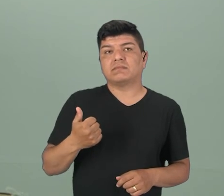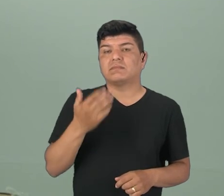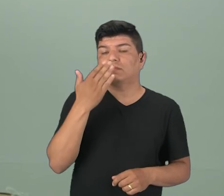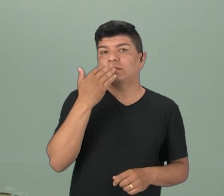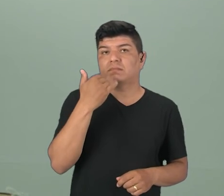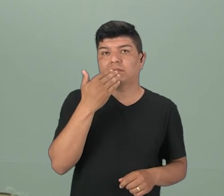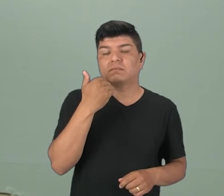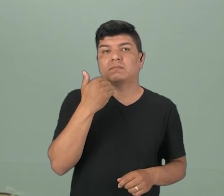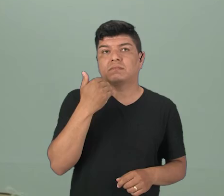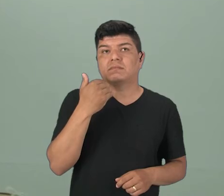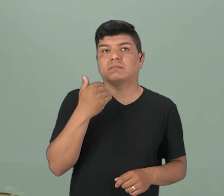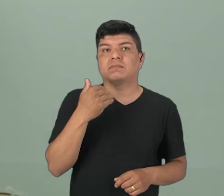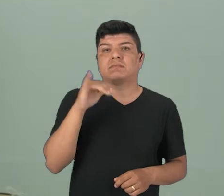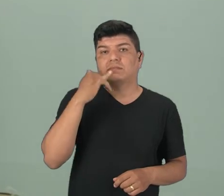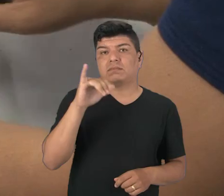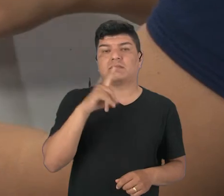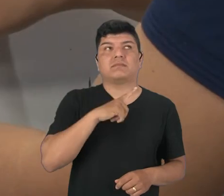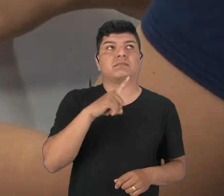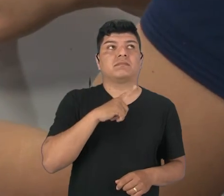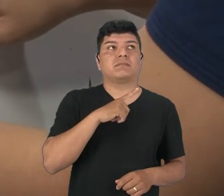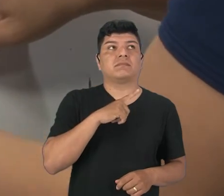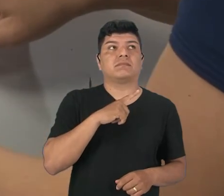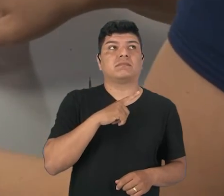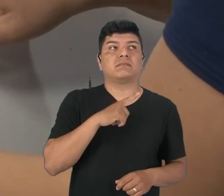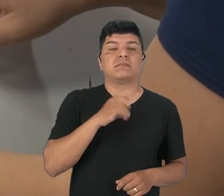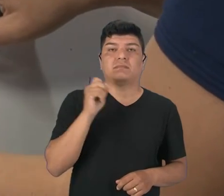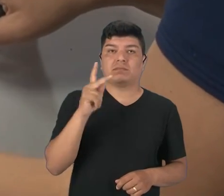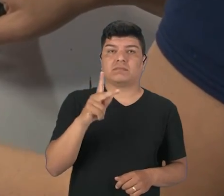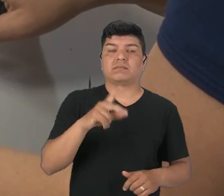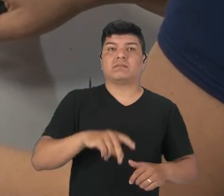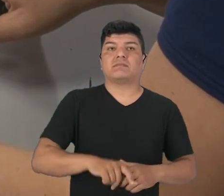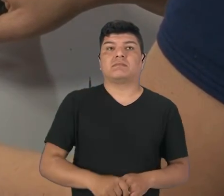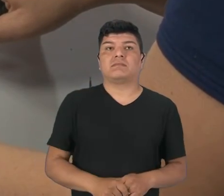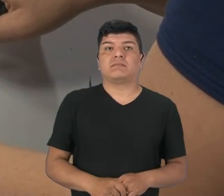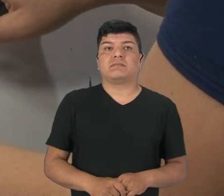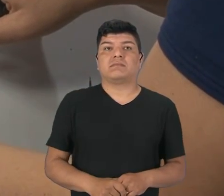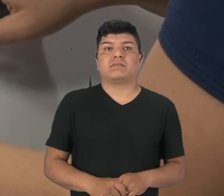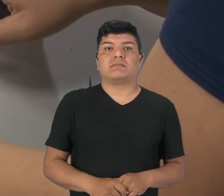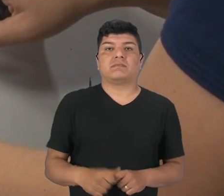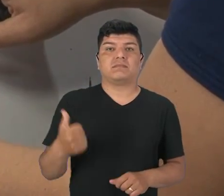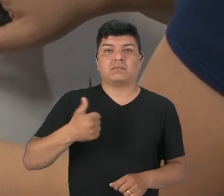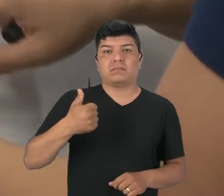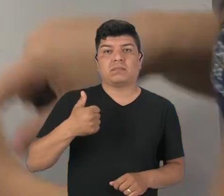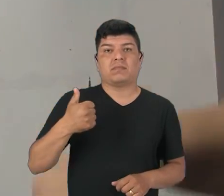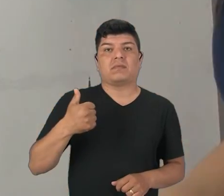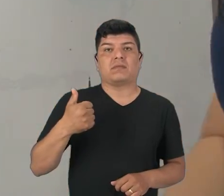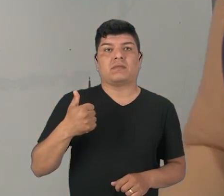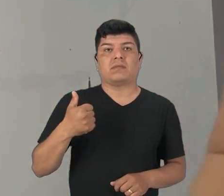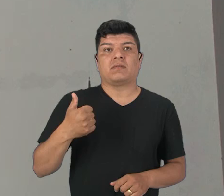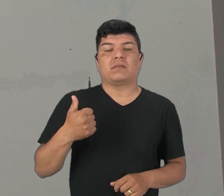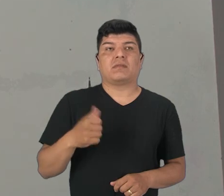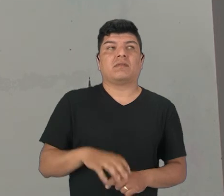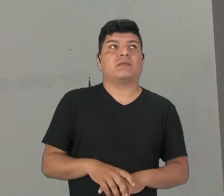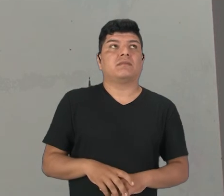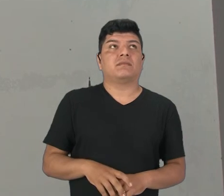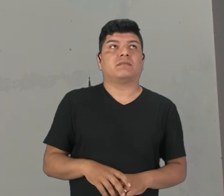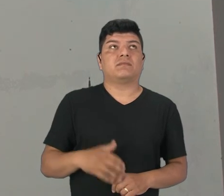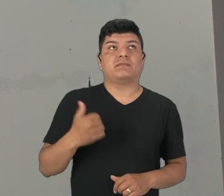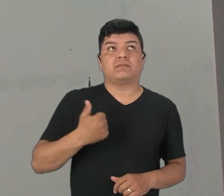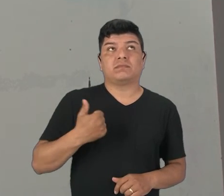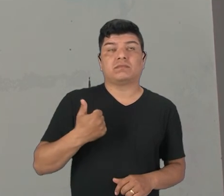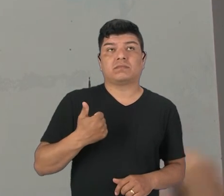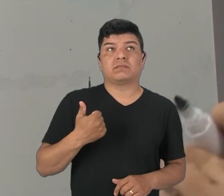alimentam desses, obtêm a sua energia, ok? Esses são os primários, consumidor